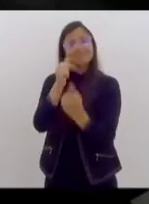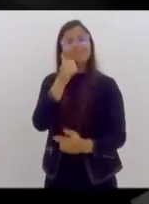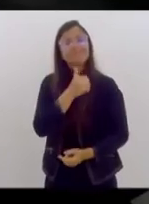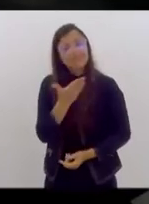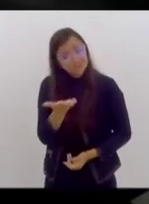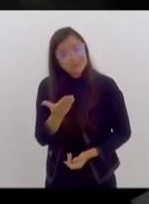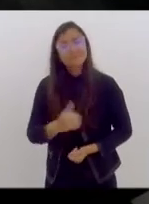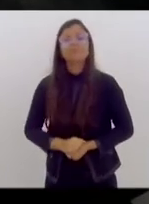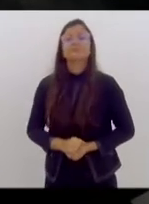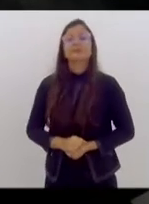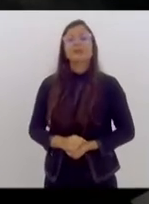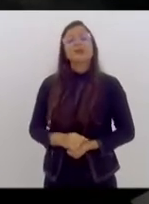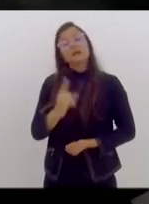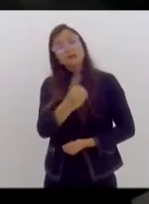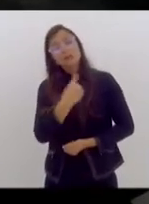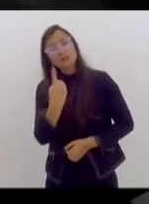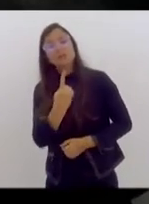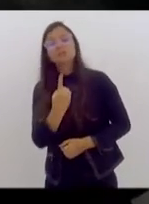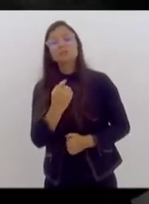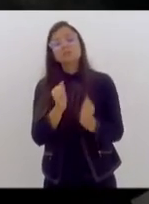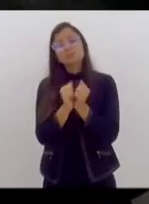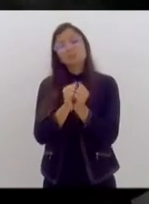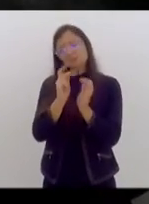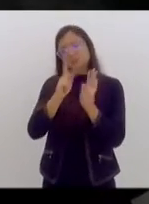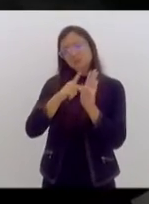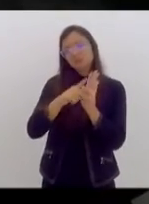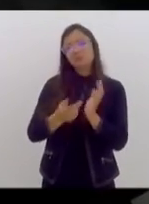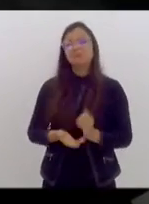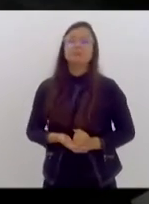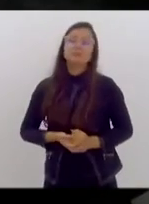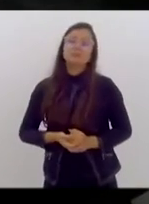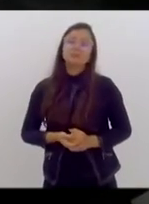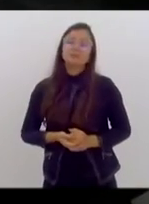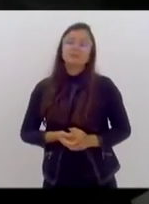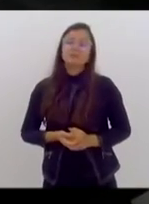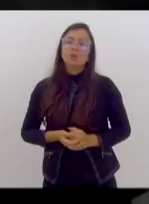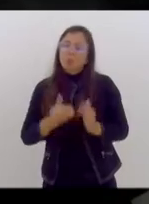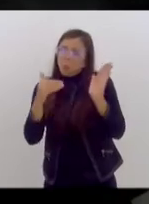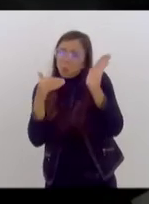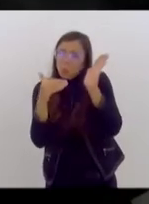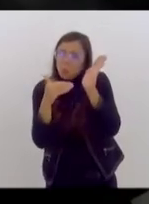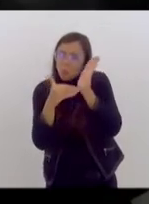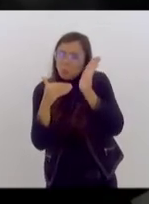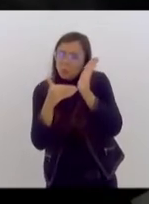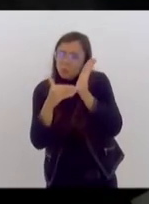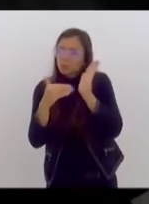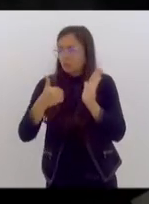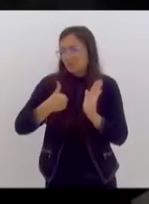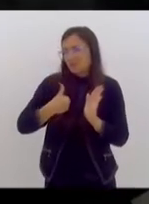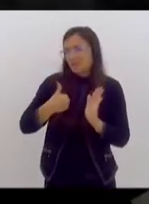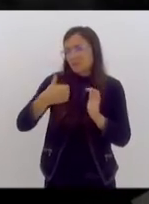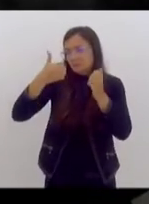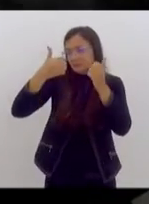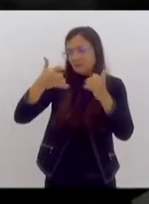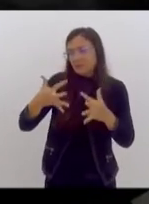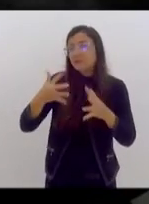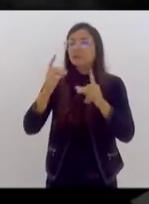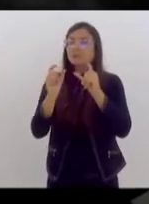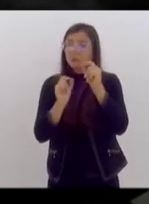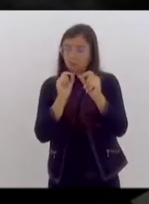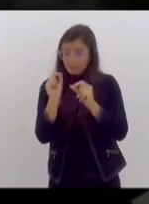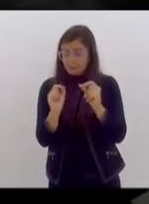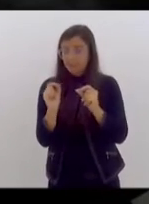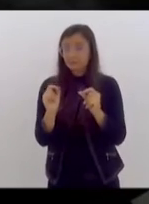também seria mais um novo projeto e a outra e a última o último observação é o seguinte